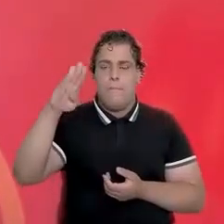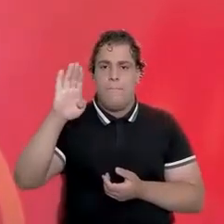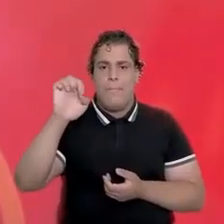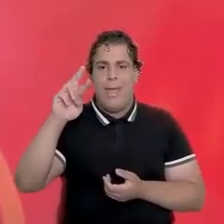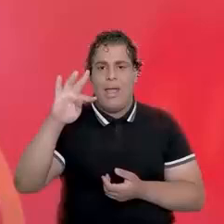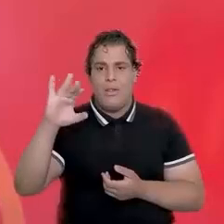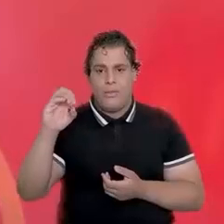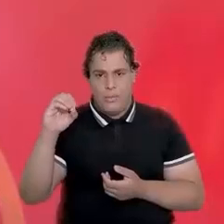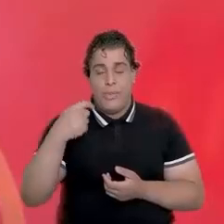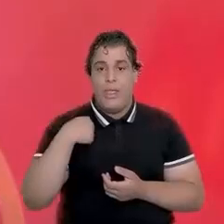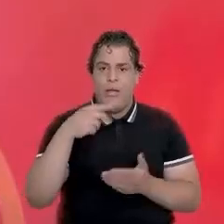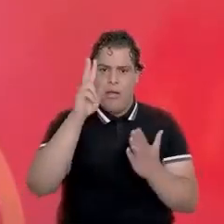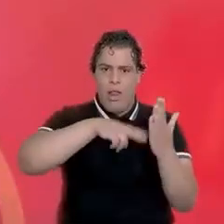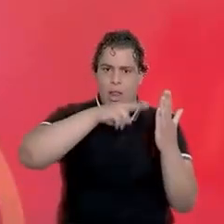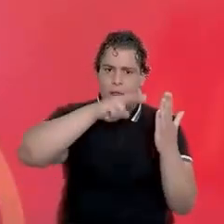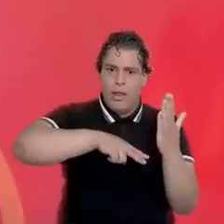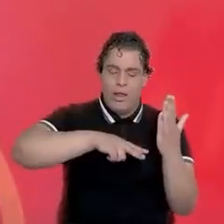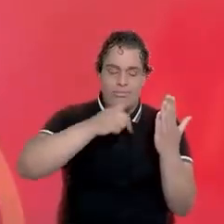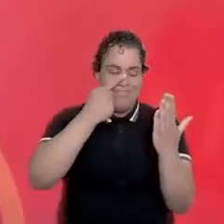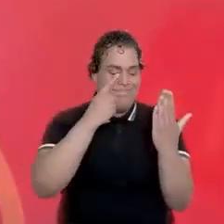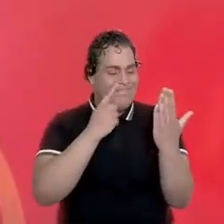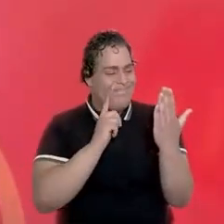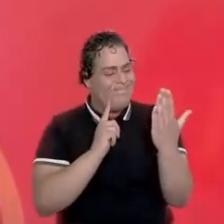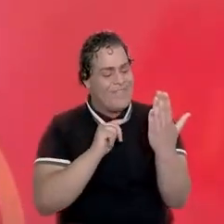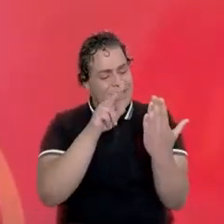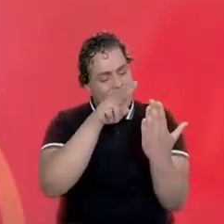lendo o poema e chorando,